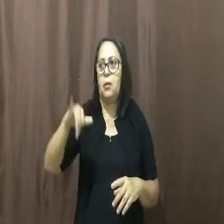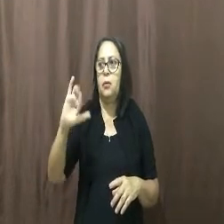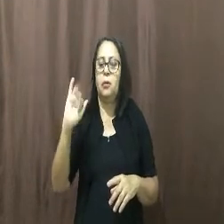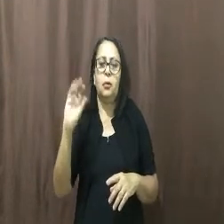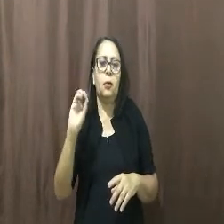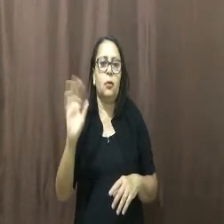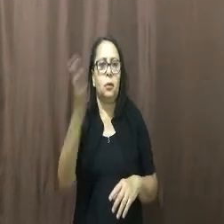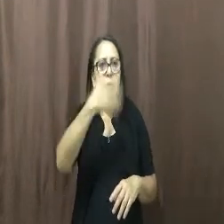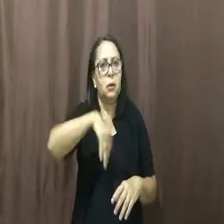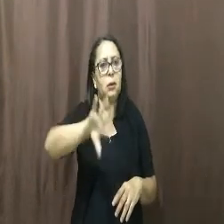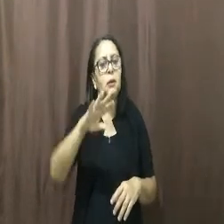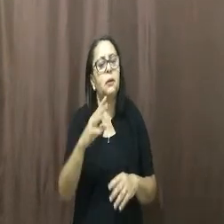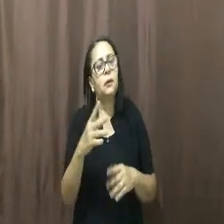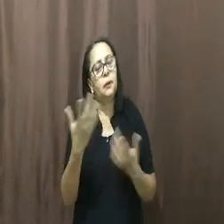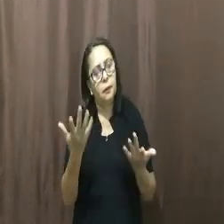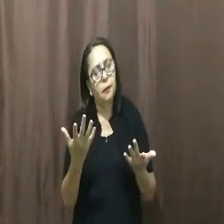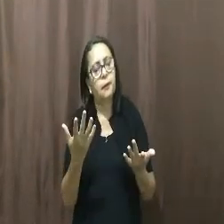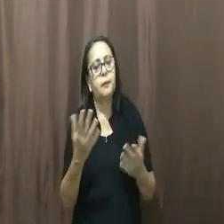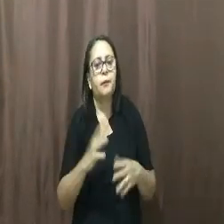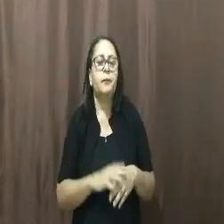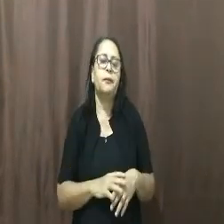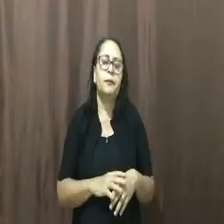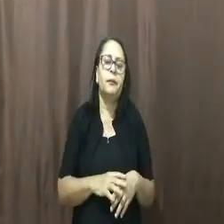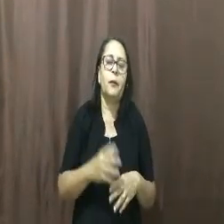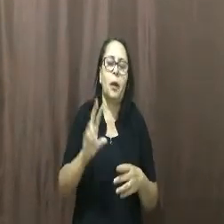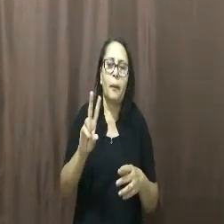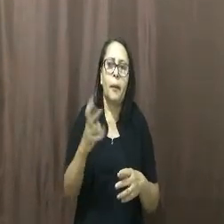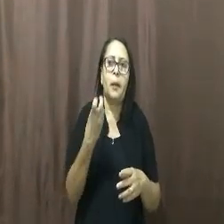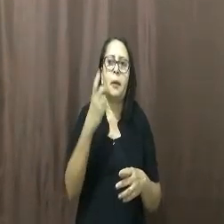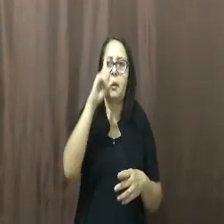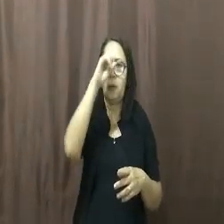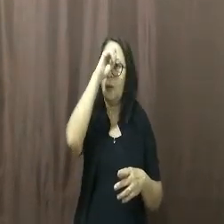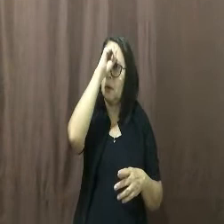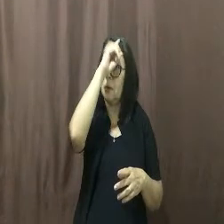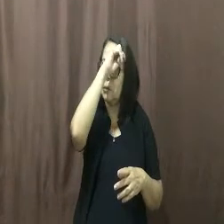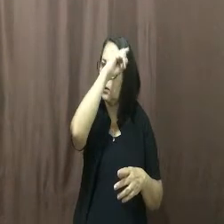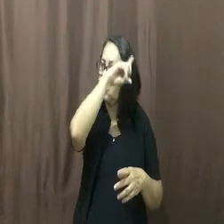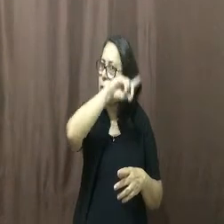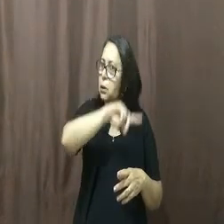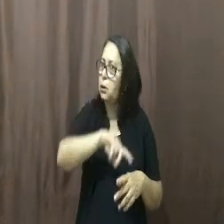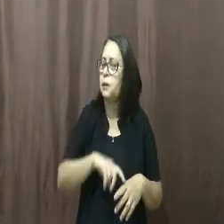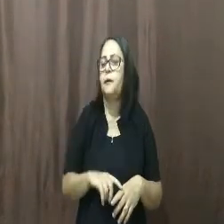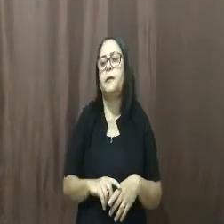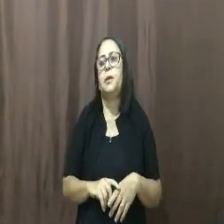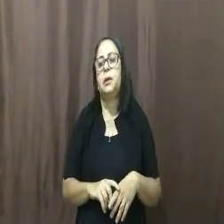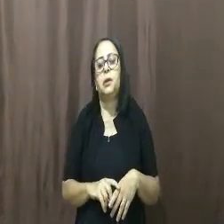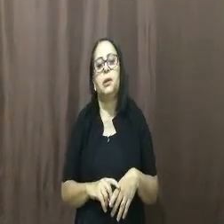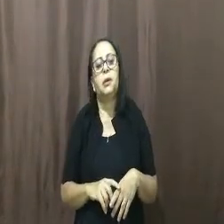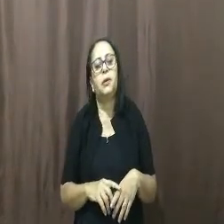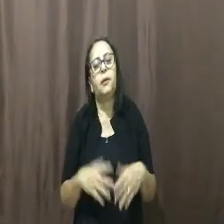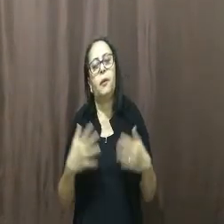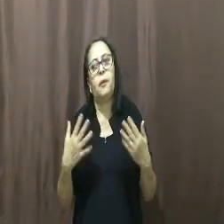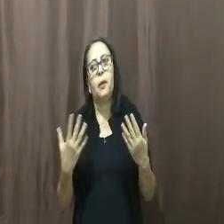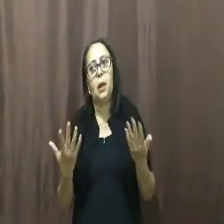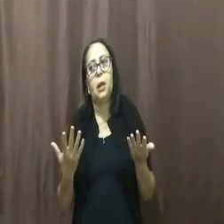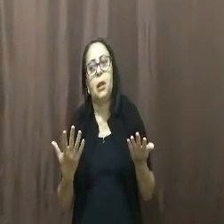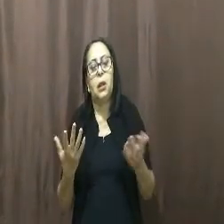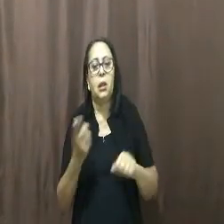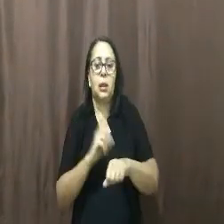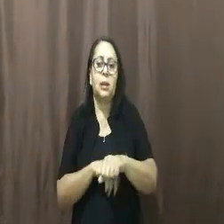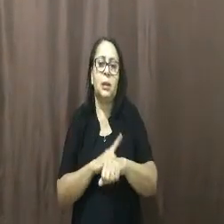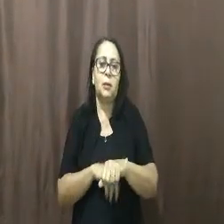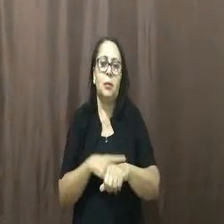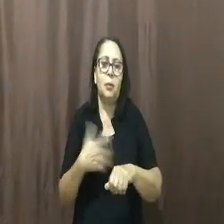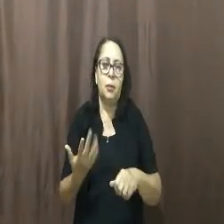e participantes aqui. É um cenário difícil, o momento que nós estamos vivenciando é muito